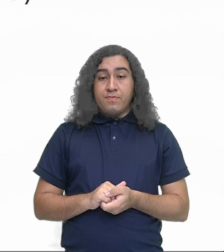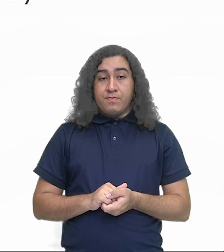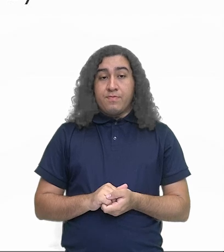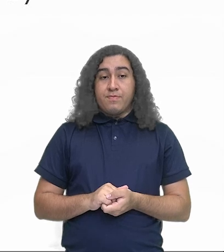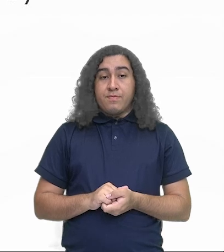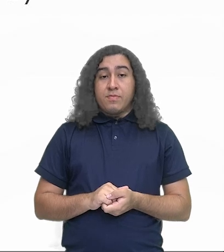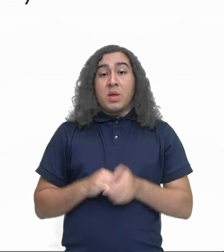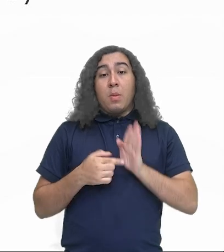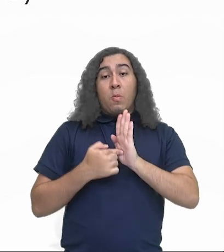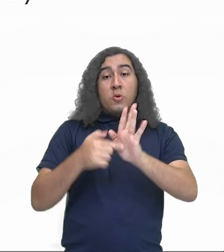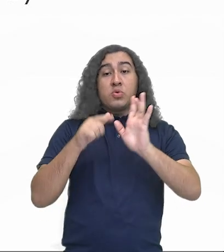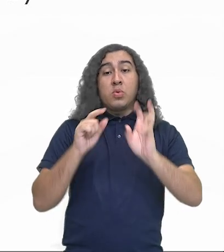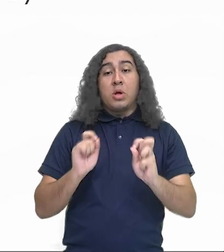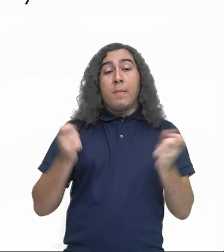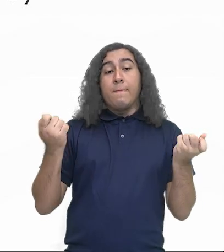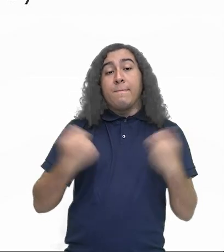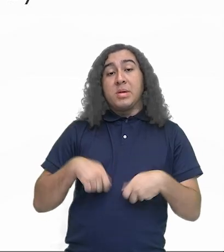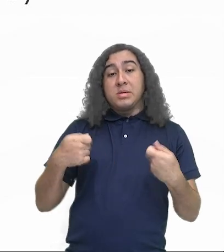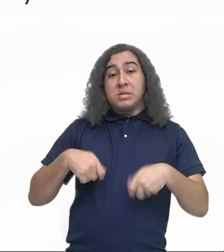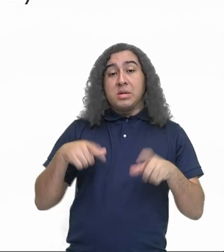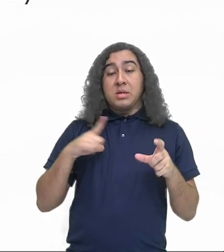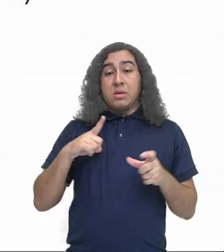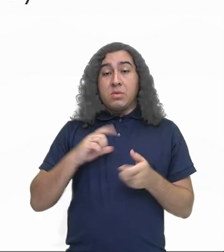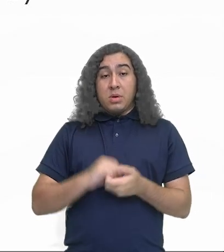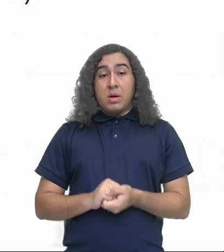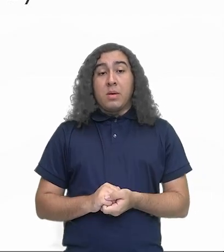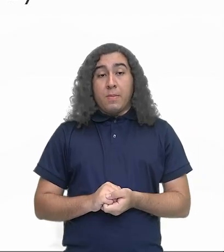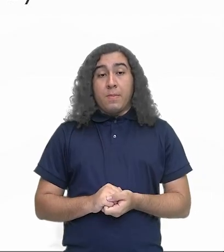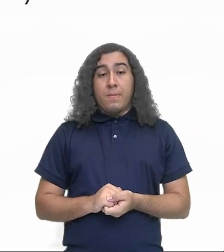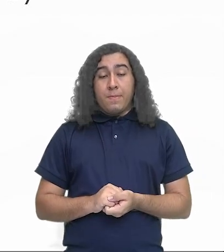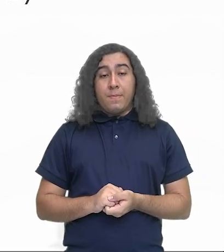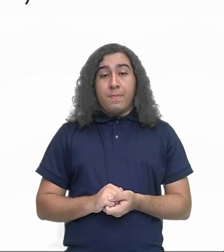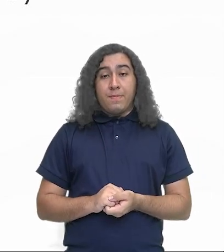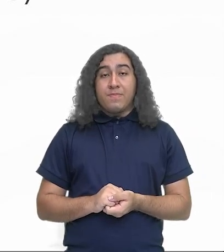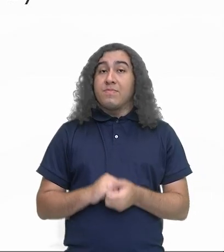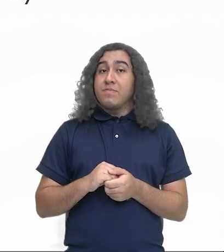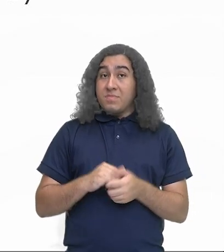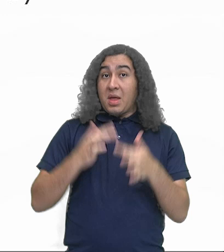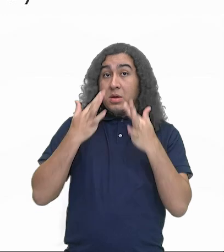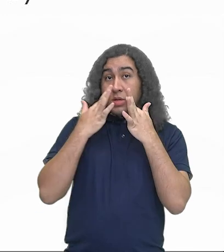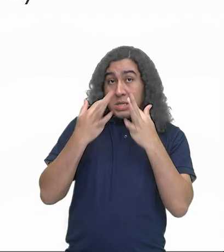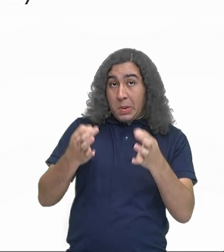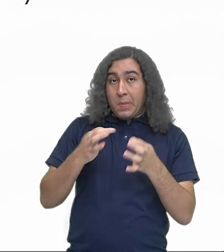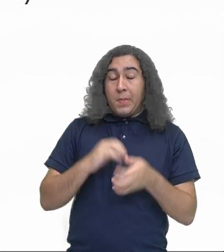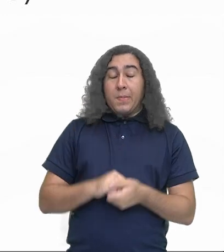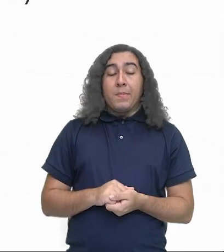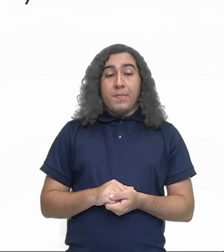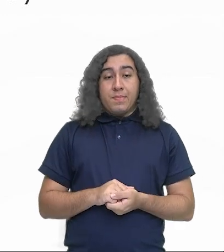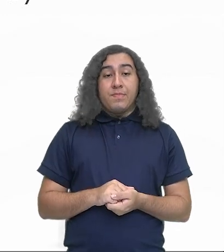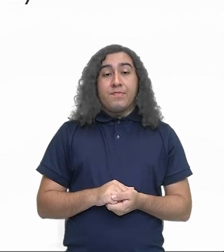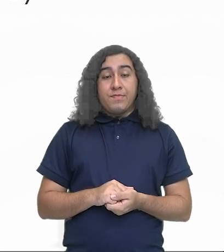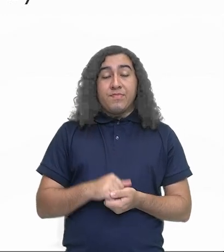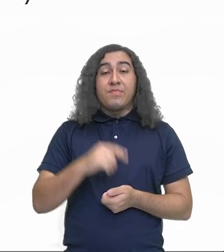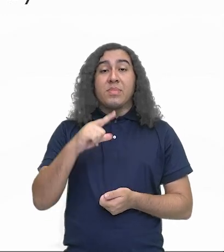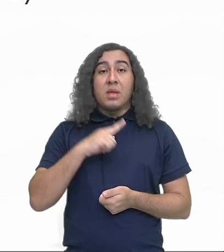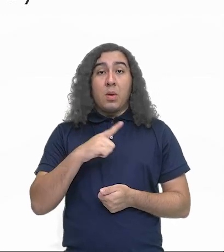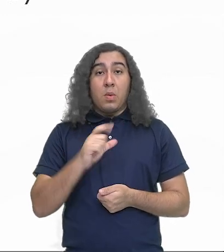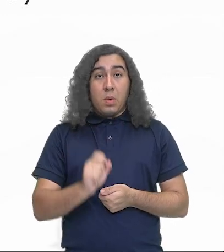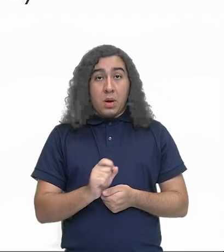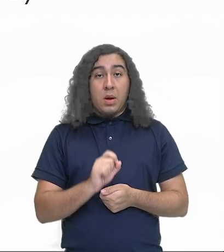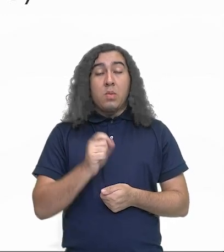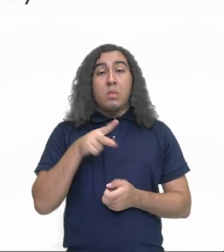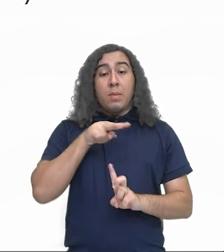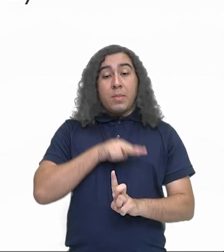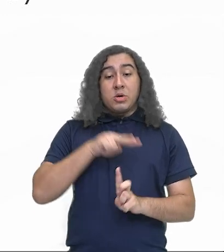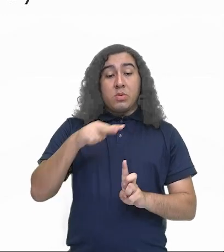sociologia mostra a necessidade de assumir, olhem bem, assumir uma visão mais